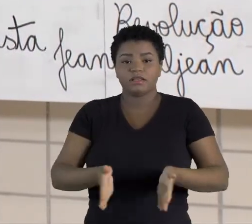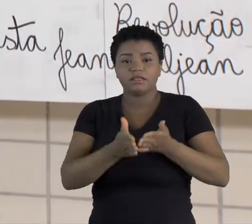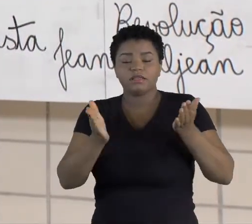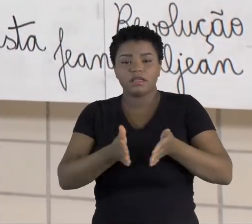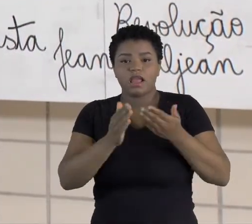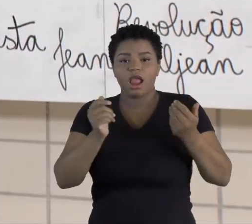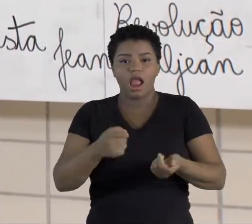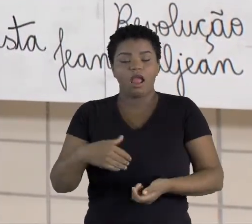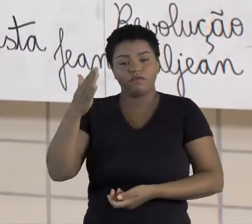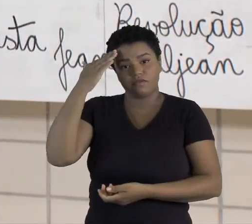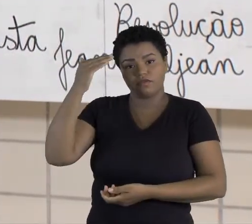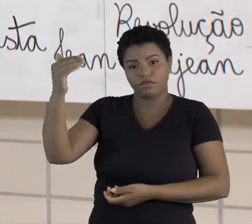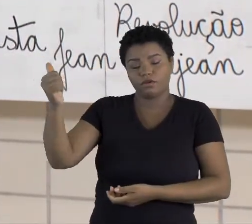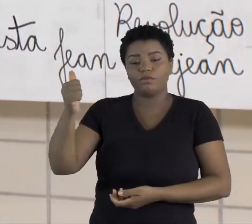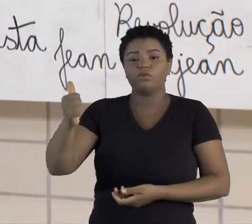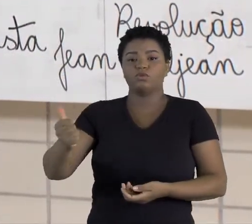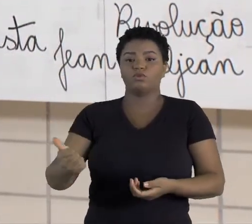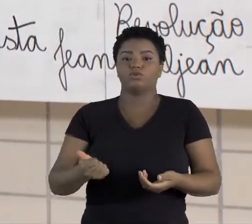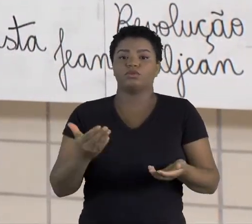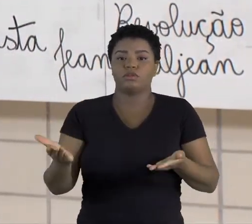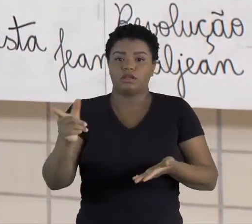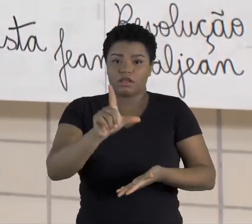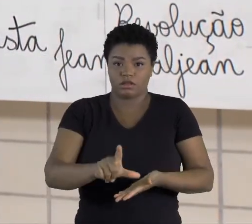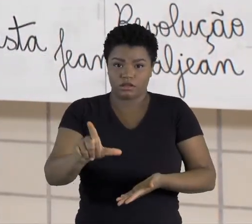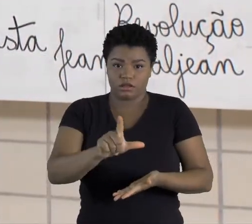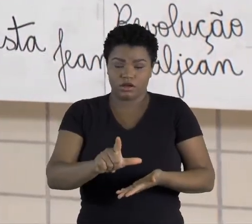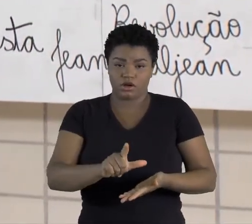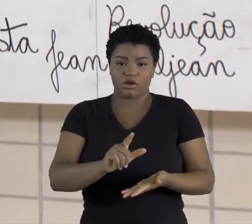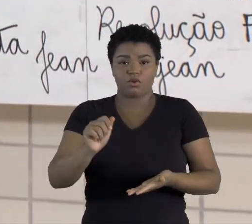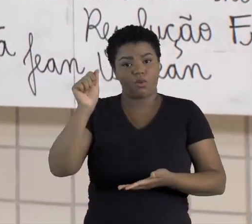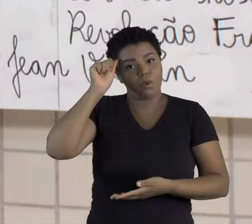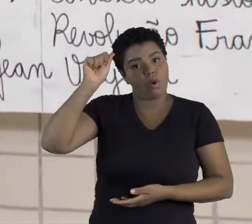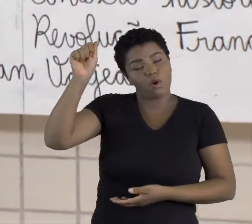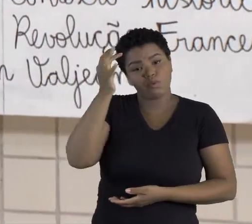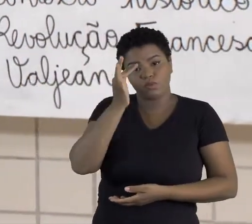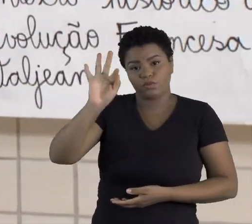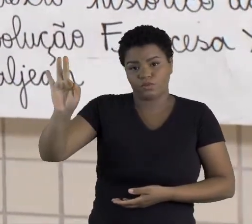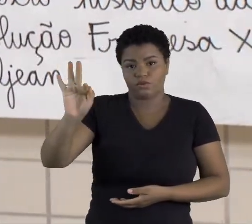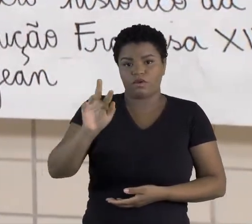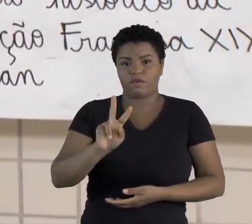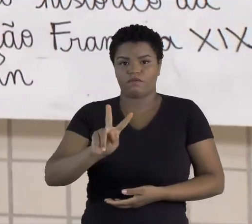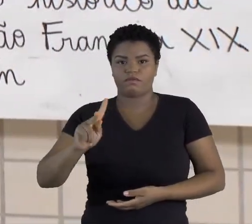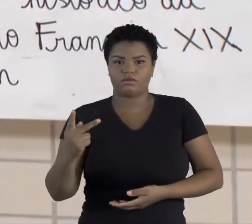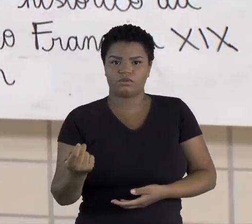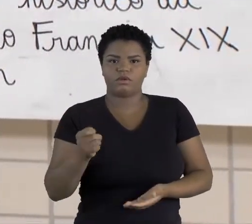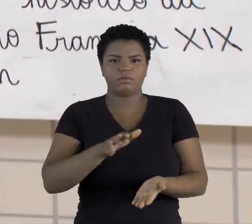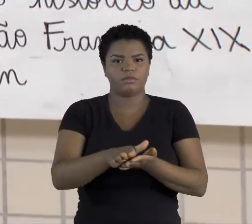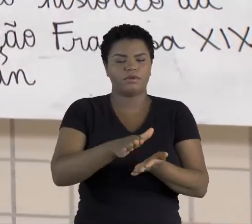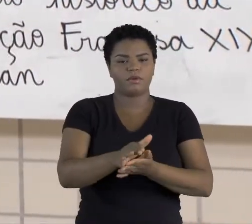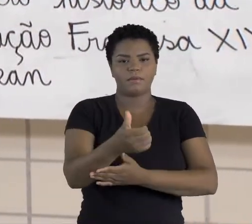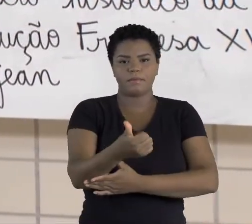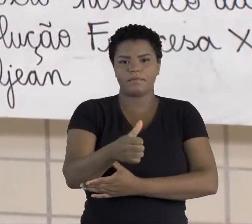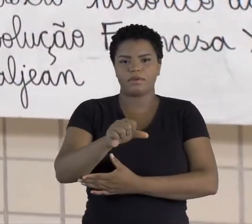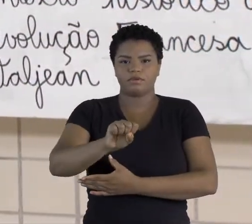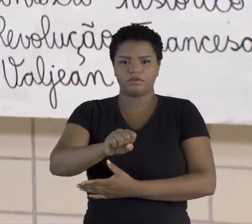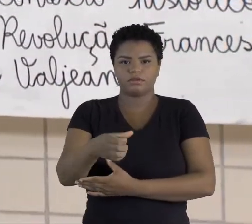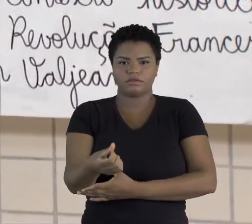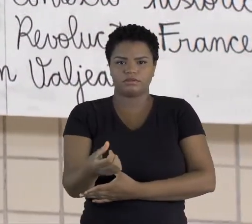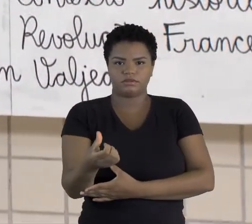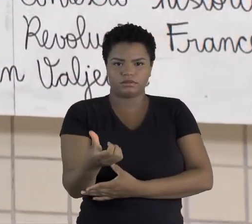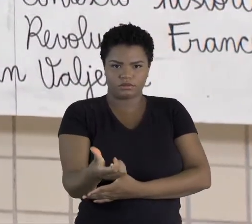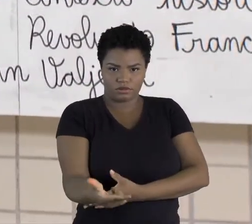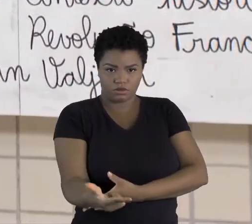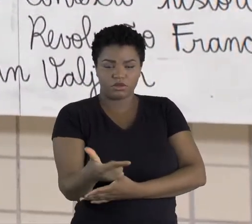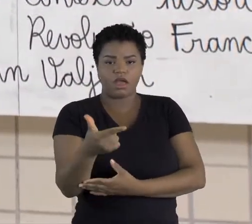literatura do autor francês Victor Hugo, foi publicado em 1862, é um gênero narrativo, porque narra